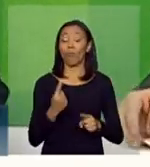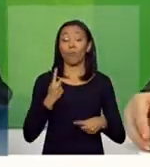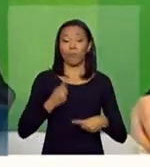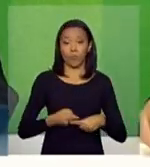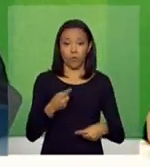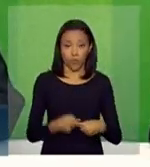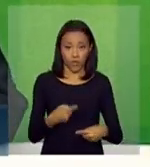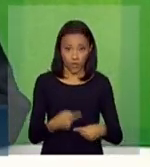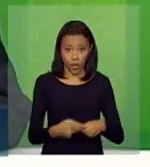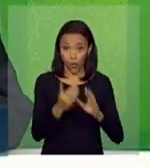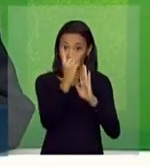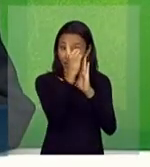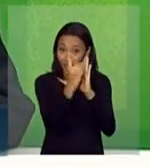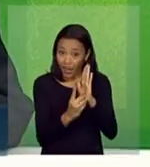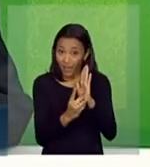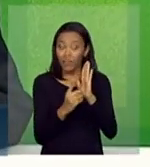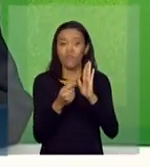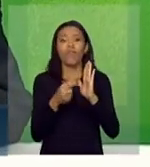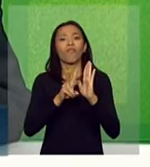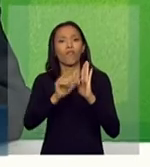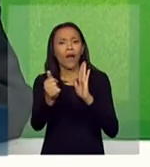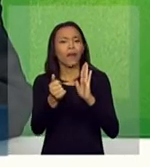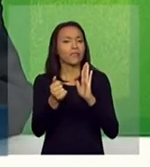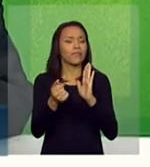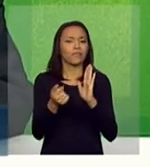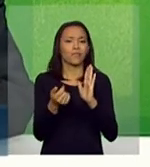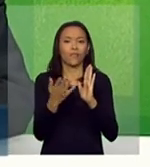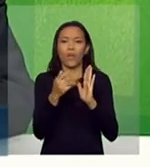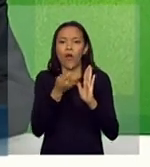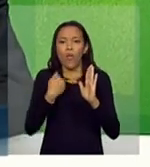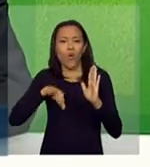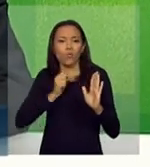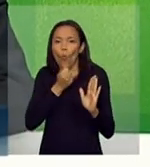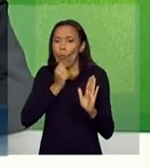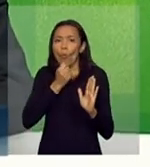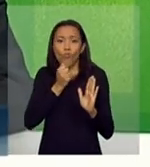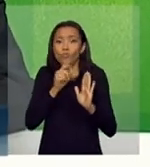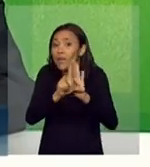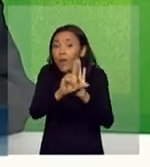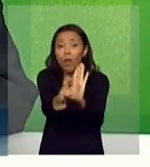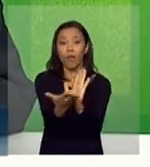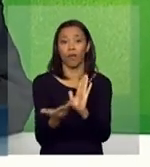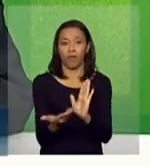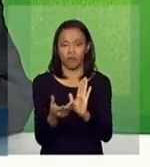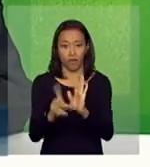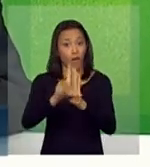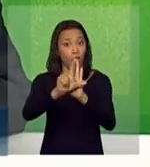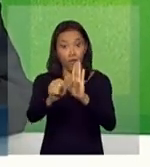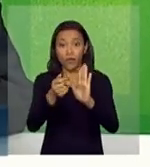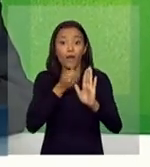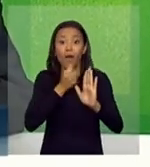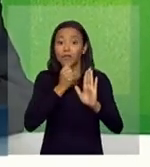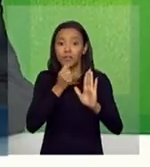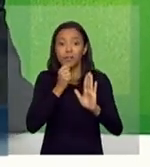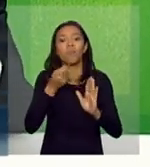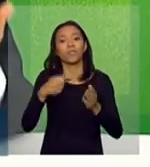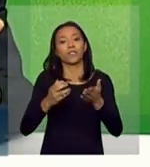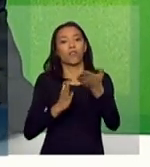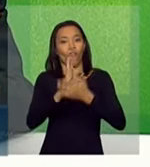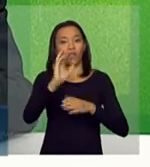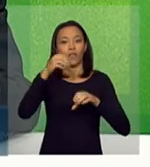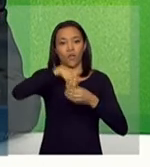o decreto vai estabelecer, pois não temos ainda sequer a lei apreciada pelo Congresso Nacional. Mas